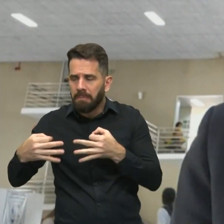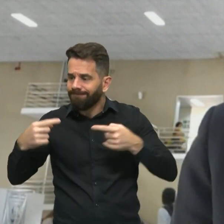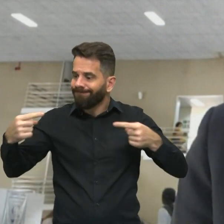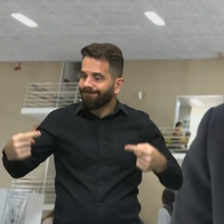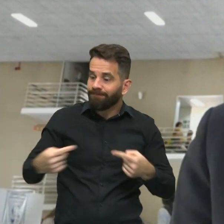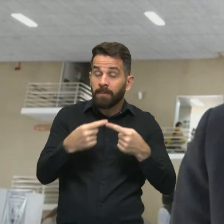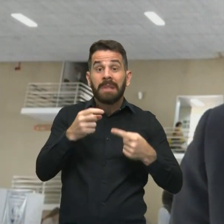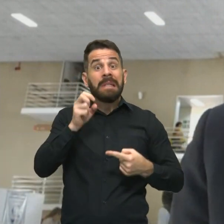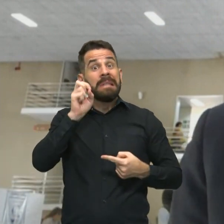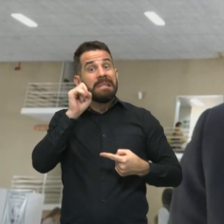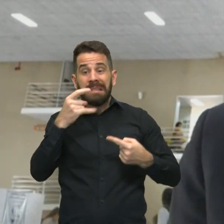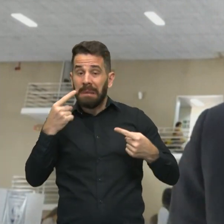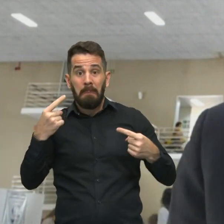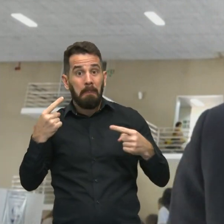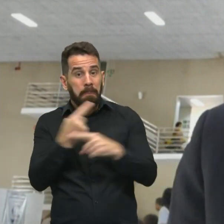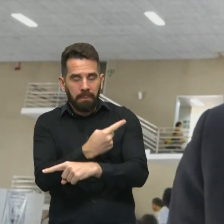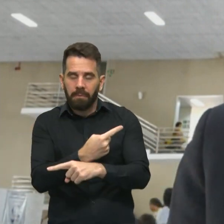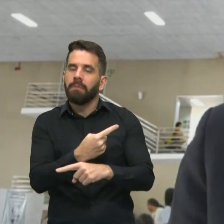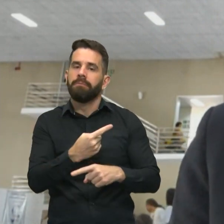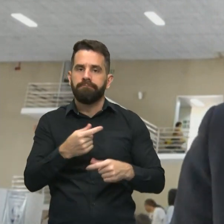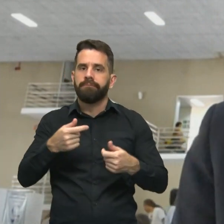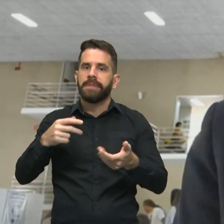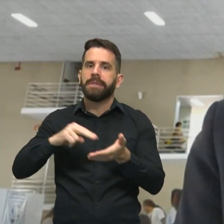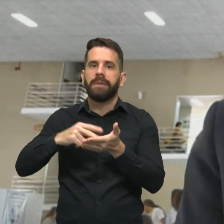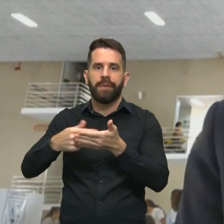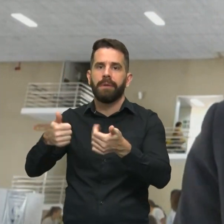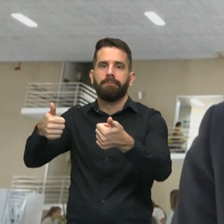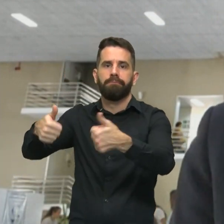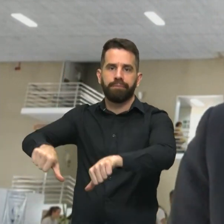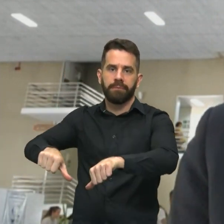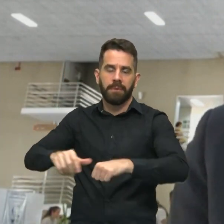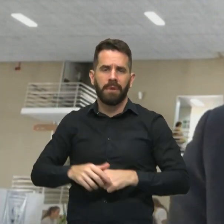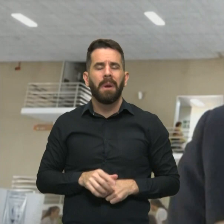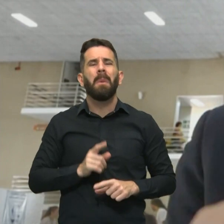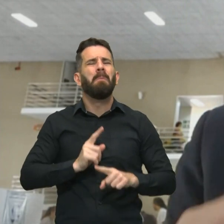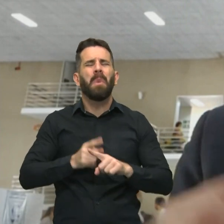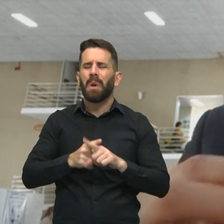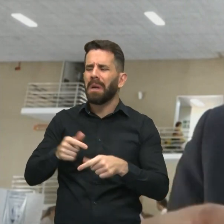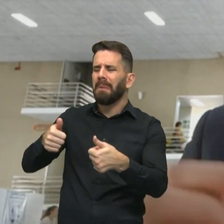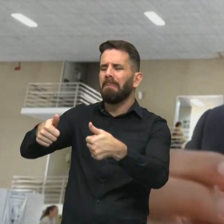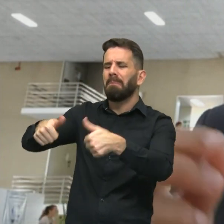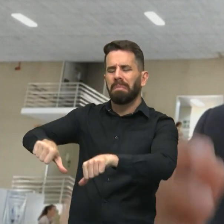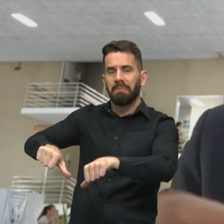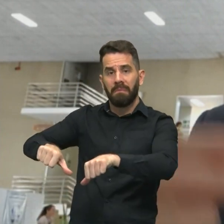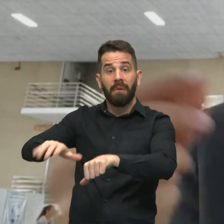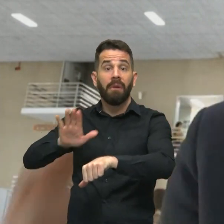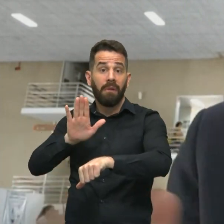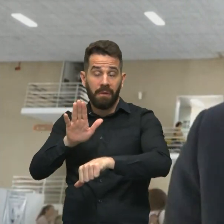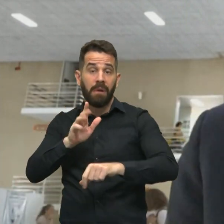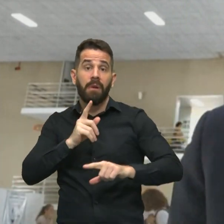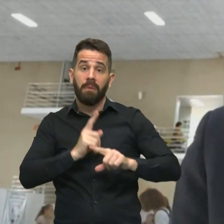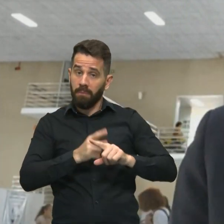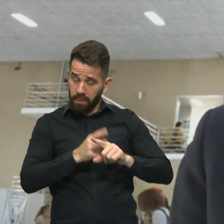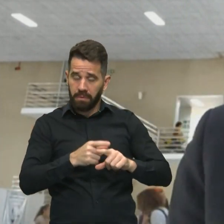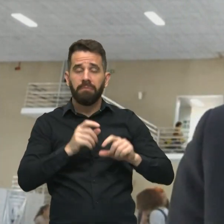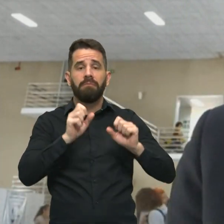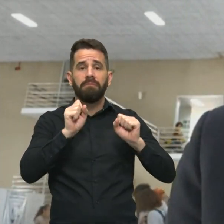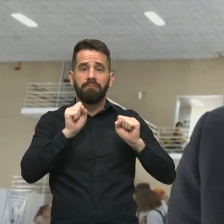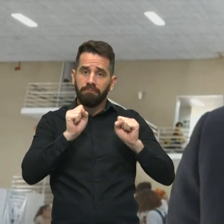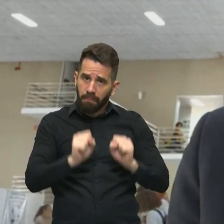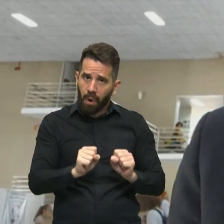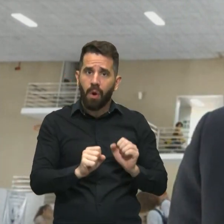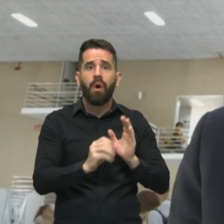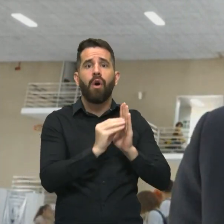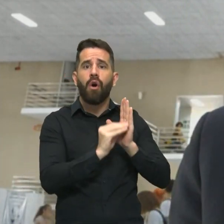não tiver, a matrícula dele vai ser indeferida. E para que nós indeferimos essa matrícula? Para que ela fique à disposição em um outro processo seletivo